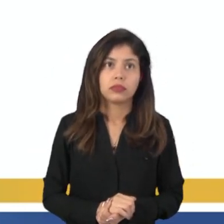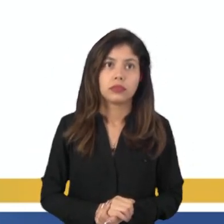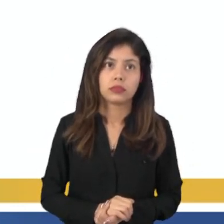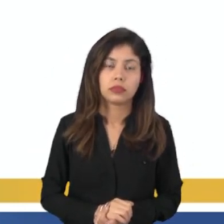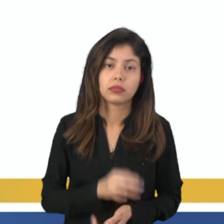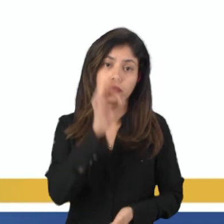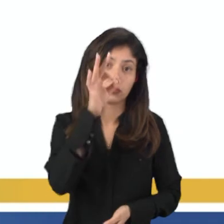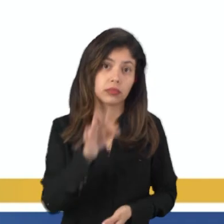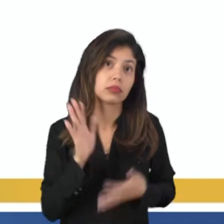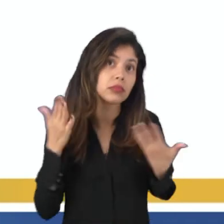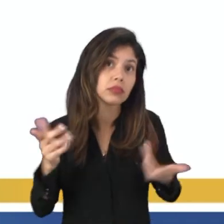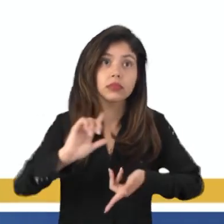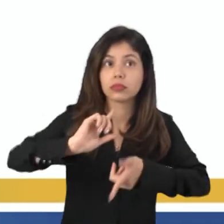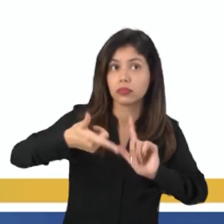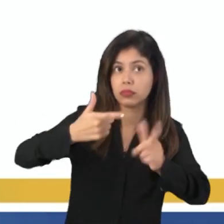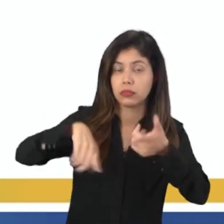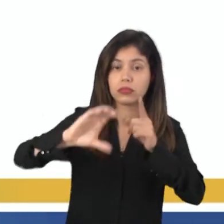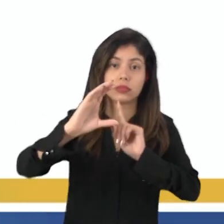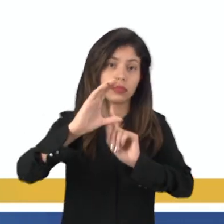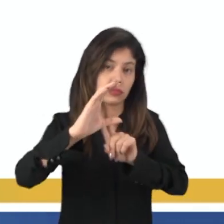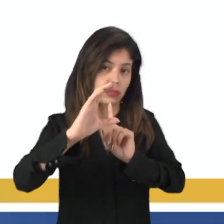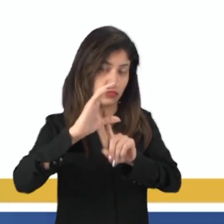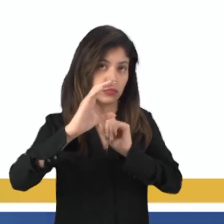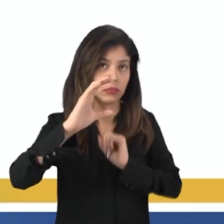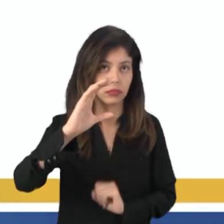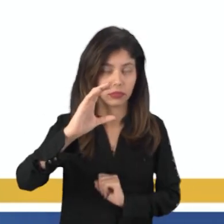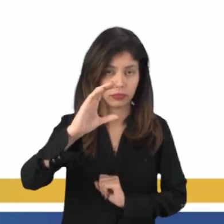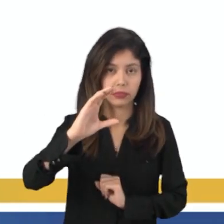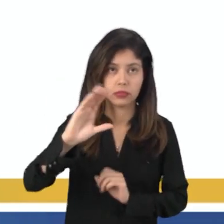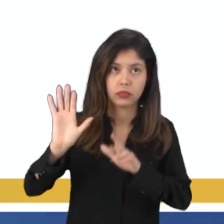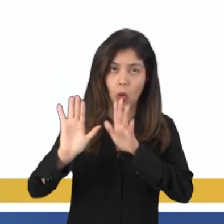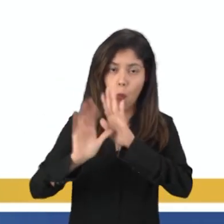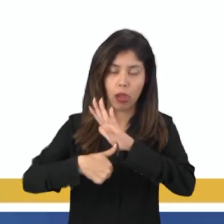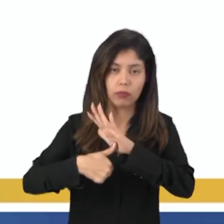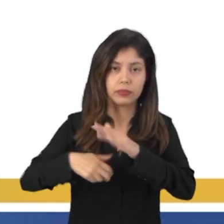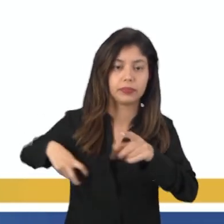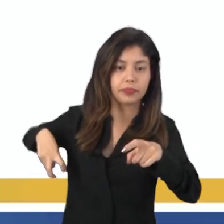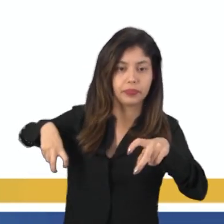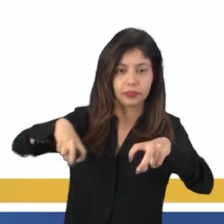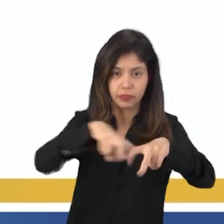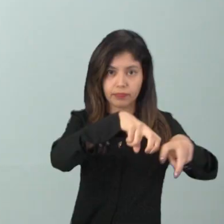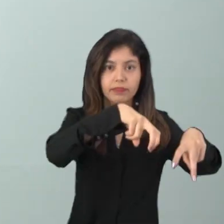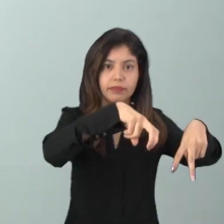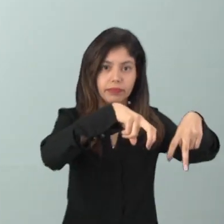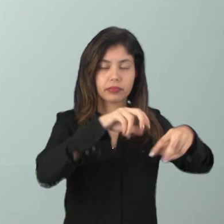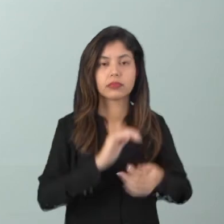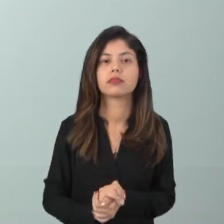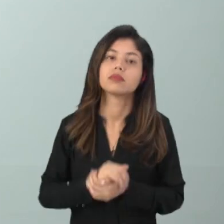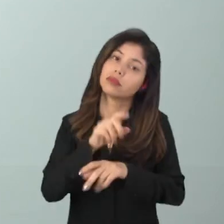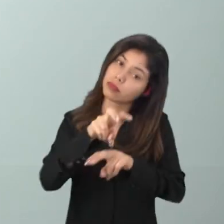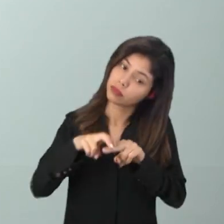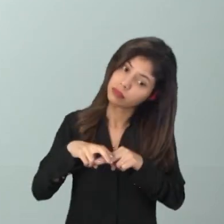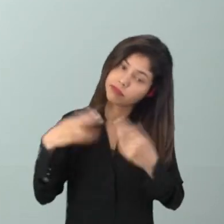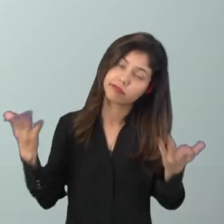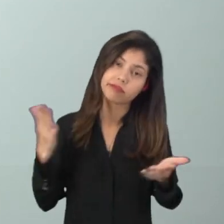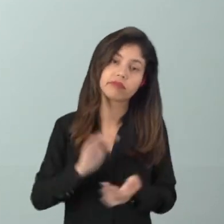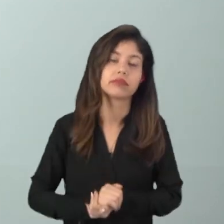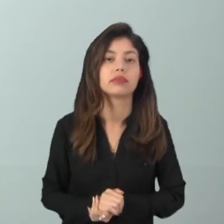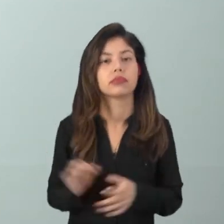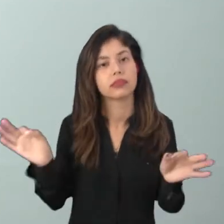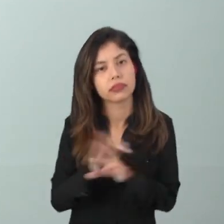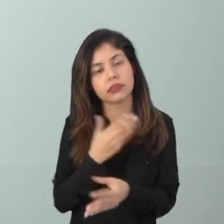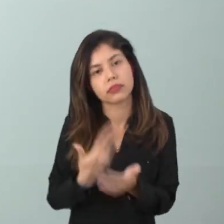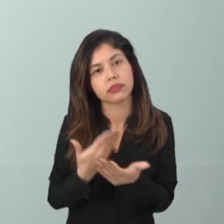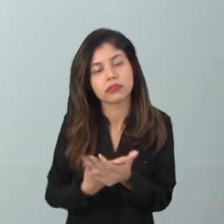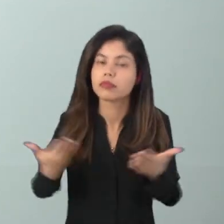a resposta certa é letra C, furtos e atropelamentos. Com isso, a gente encerra a